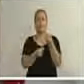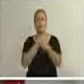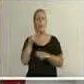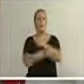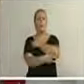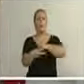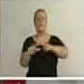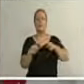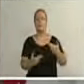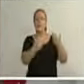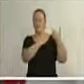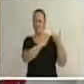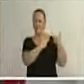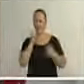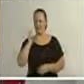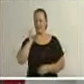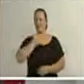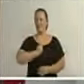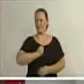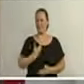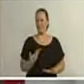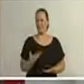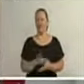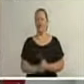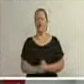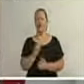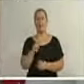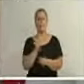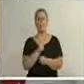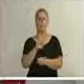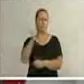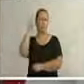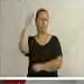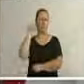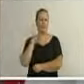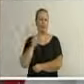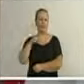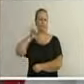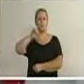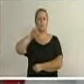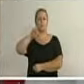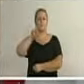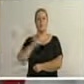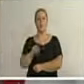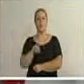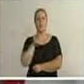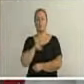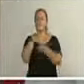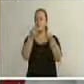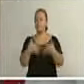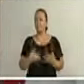de 1950, e ela fala sobre as várias possibilidades de se cometer um crime de